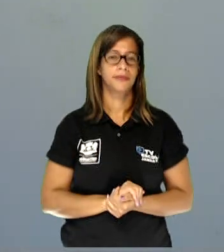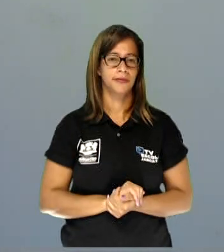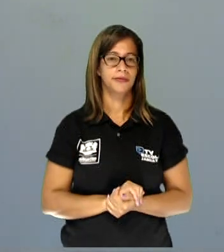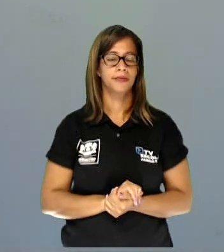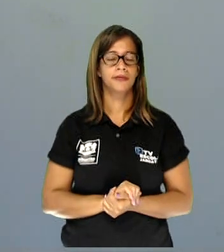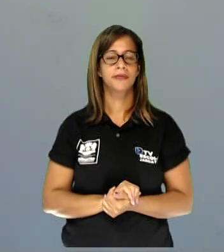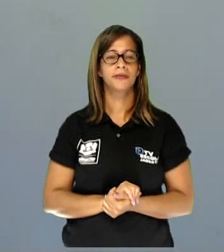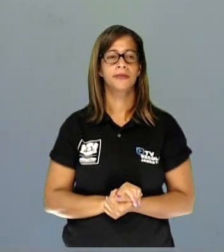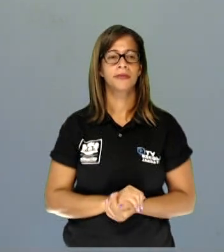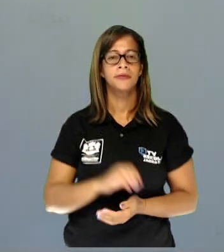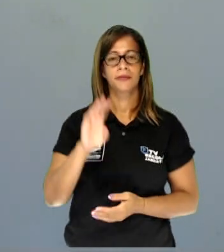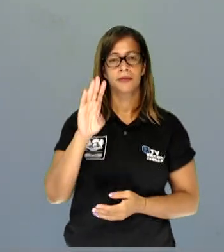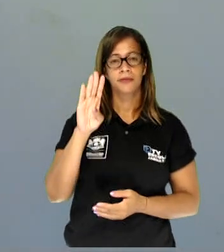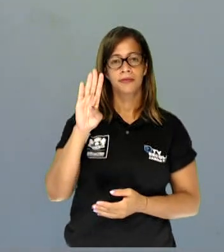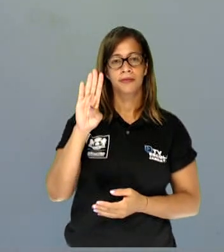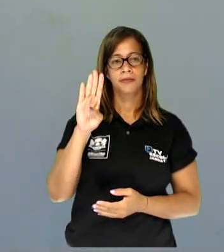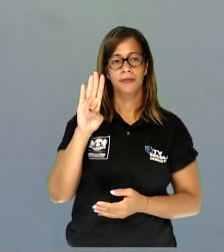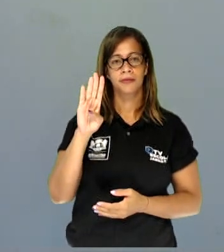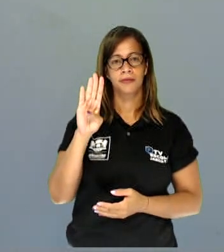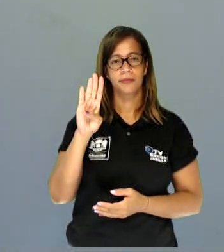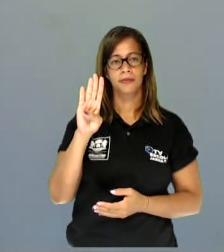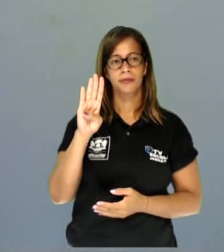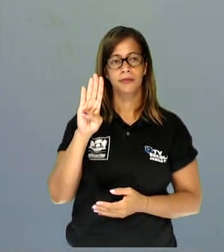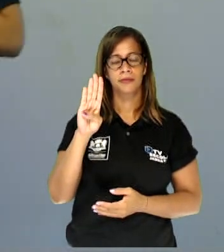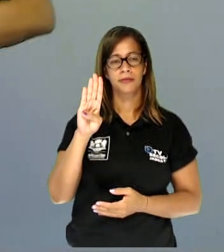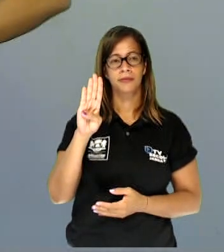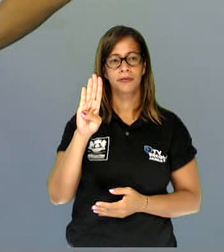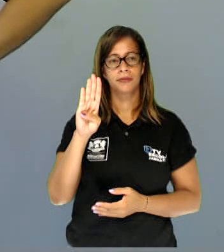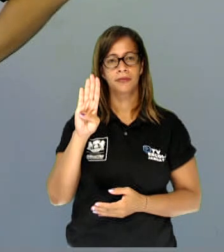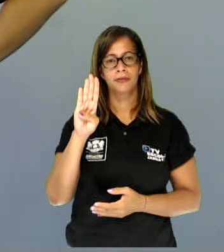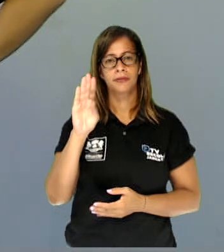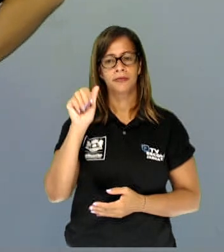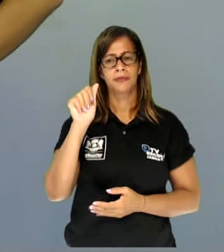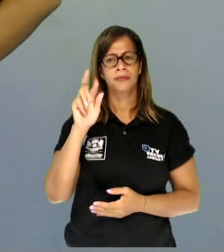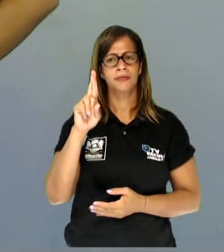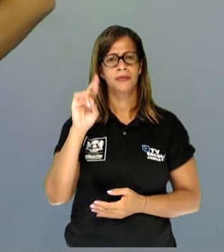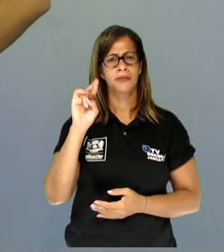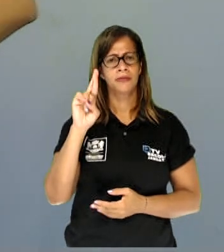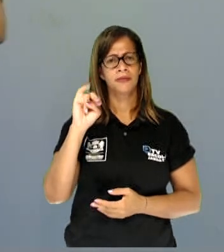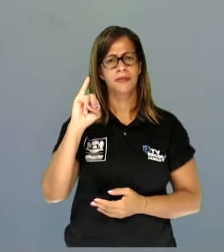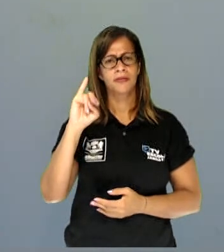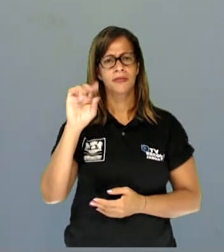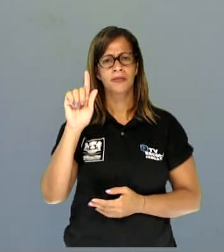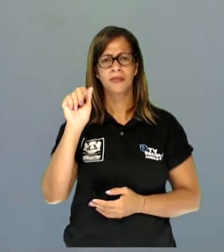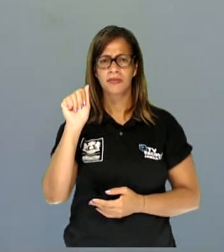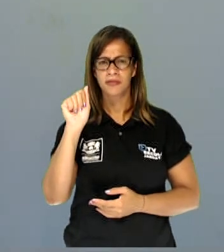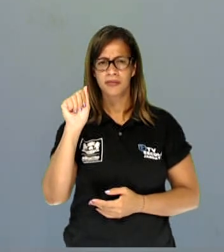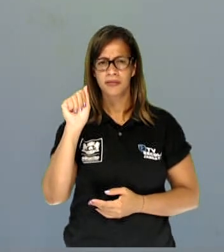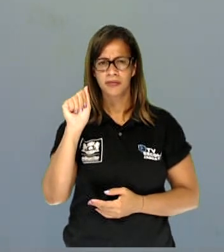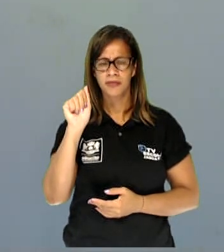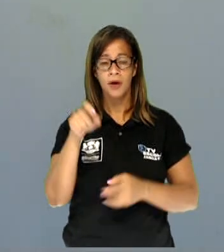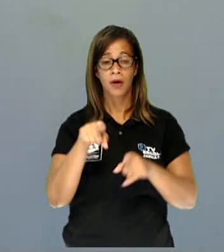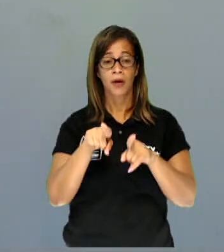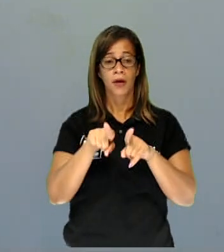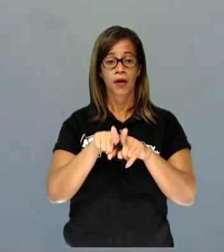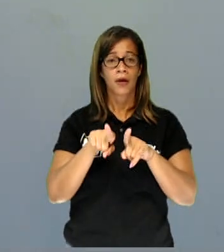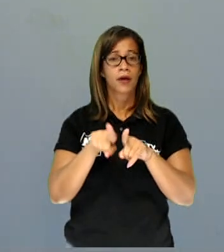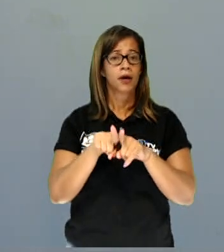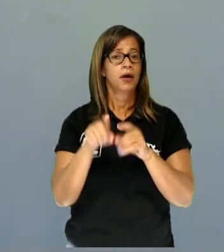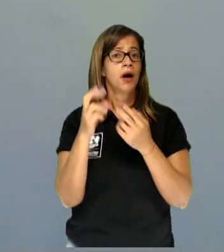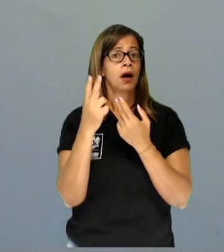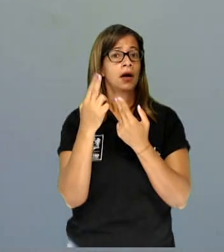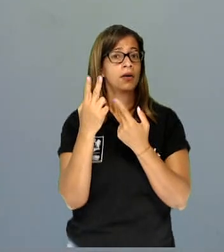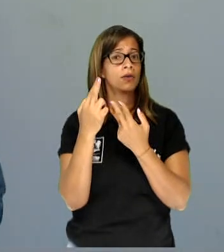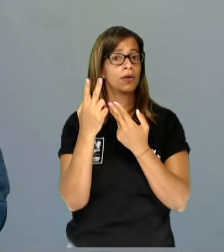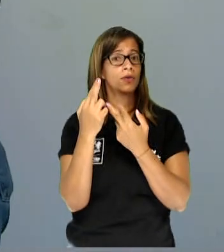Barriga. Barriga barata. É feia a barata, né? Mas ela começa com o mesmo sonzinho de